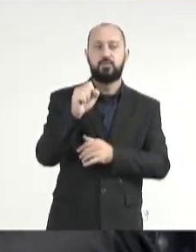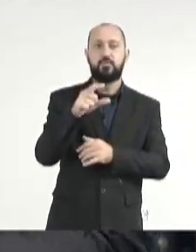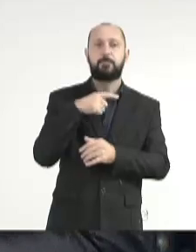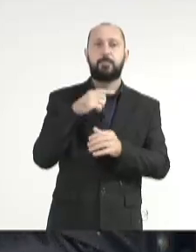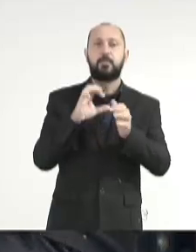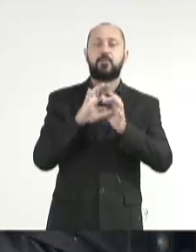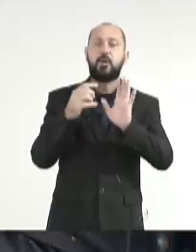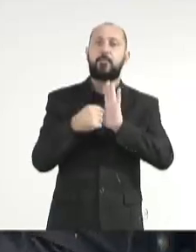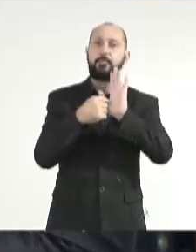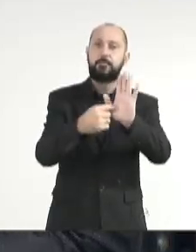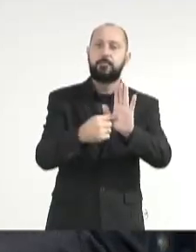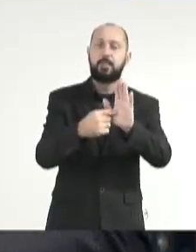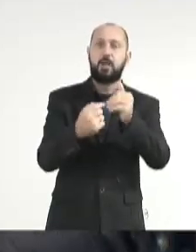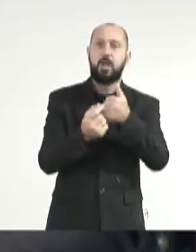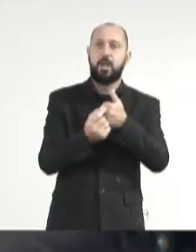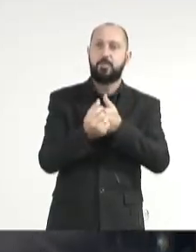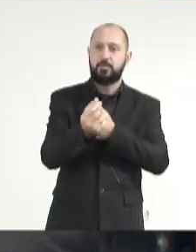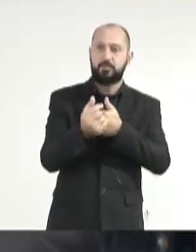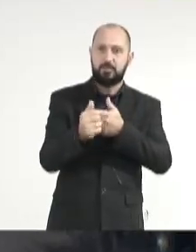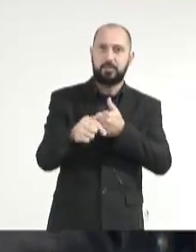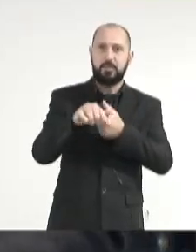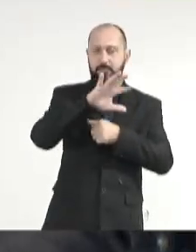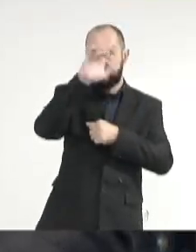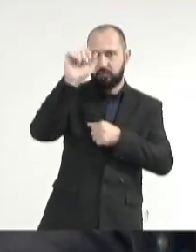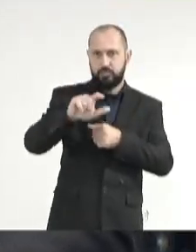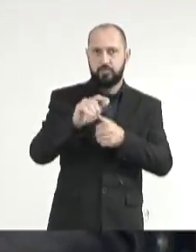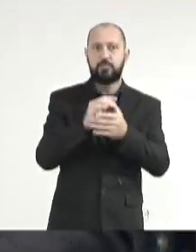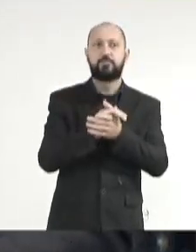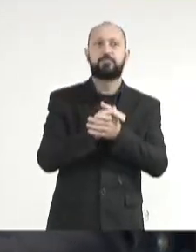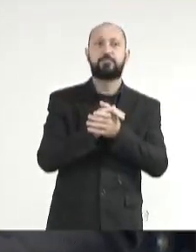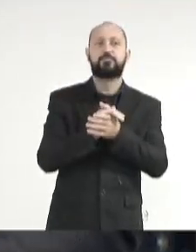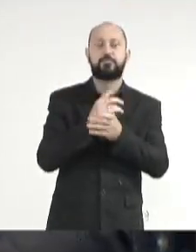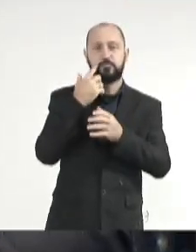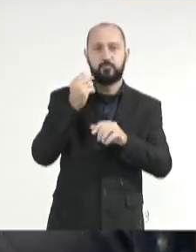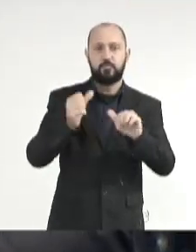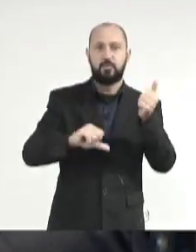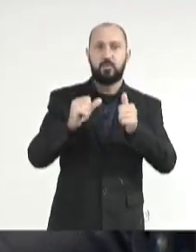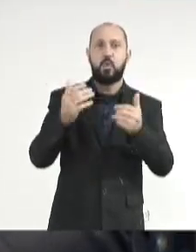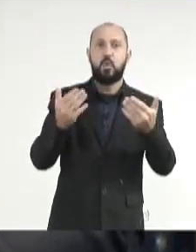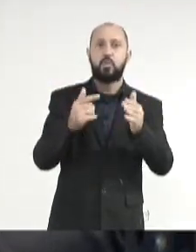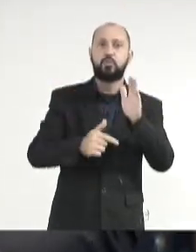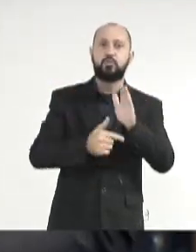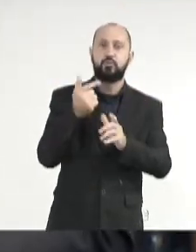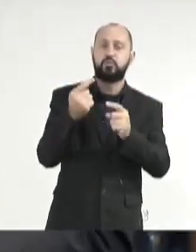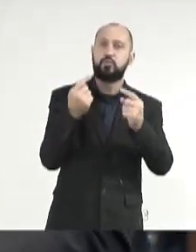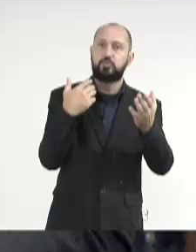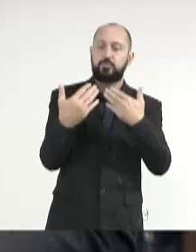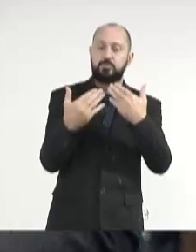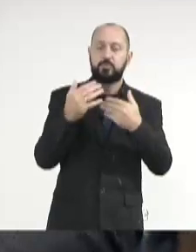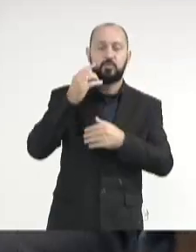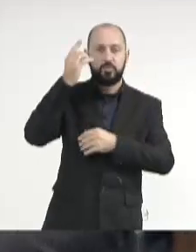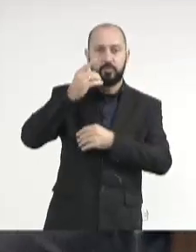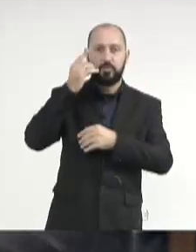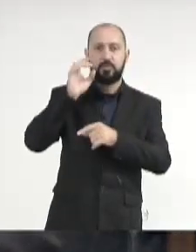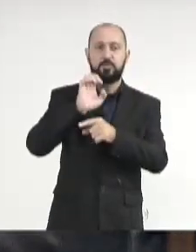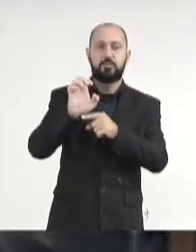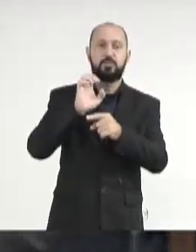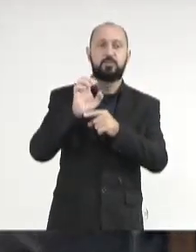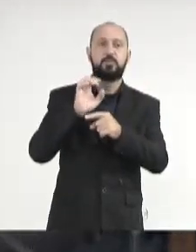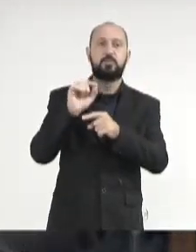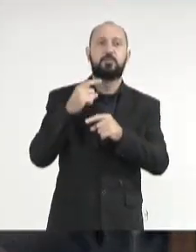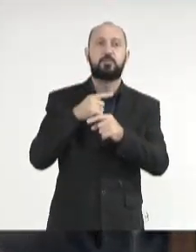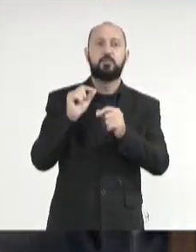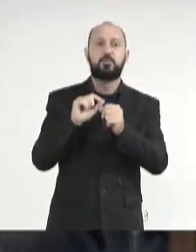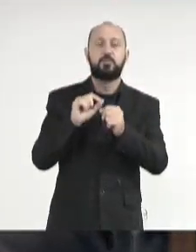foi apresentado pelo Tribunal de Contas aqui do Estado de Mato Grosso do Sul, vai ser analisado hoje em segunda discussão pelos deputados estaduais e que